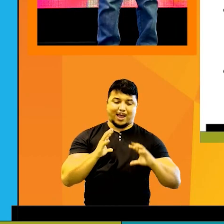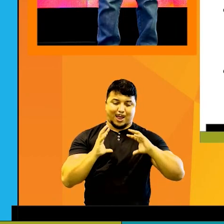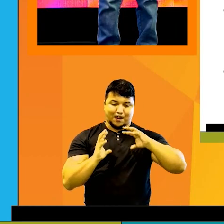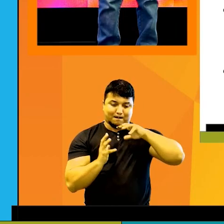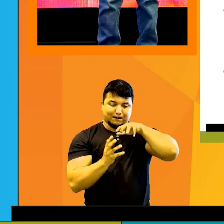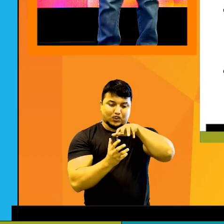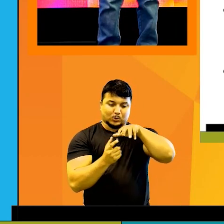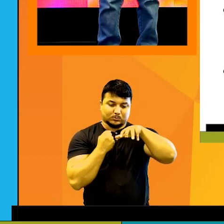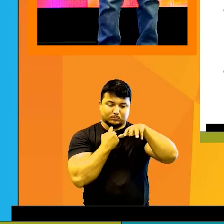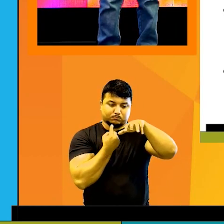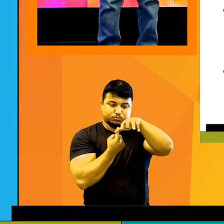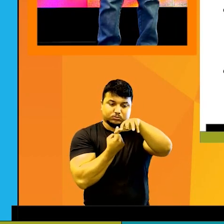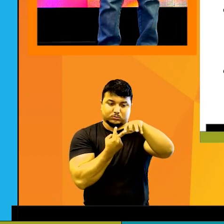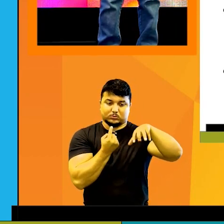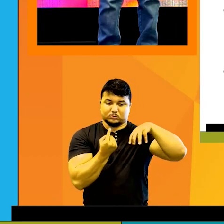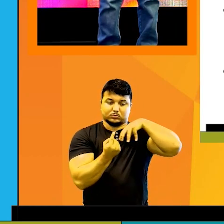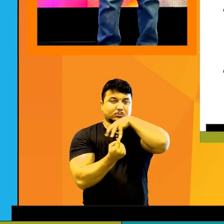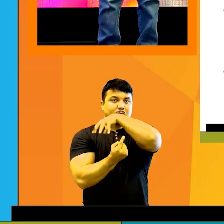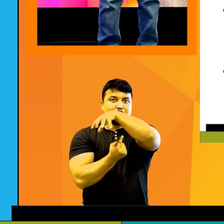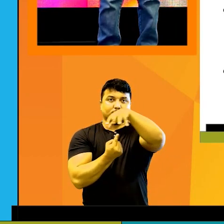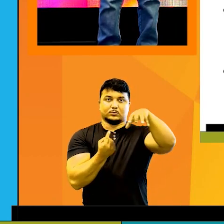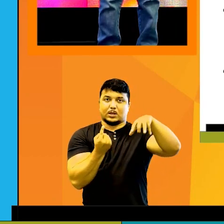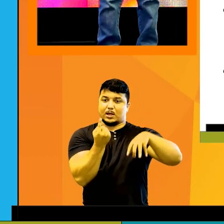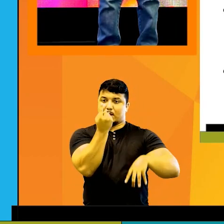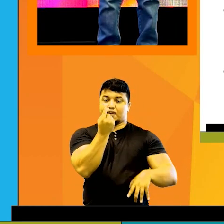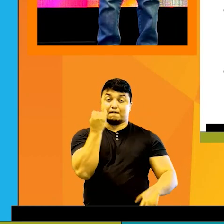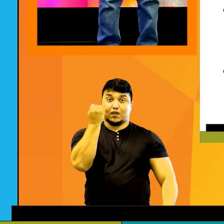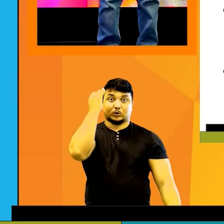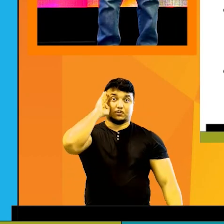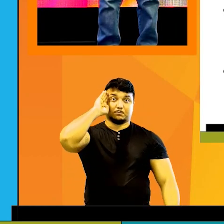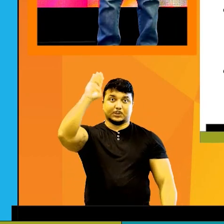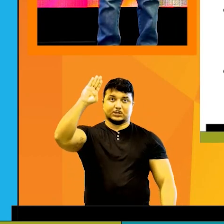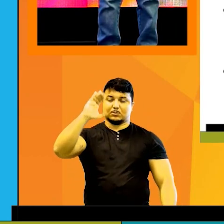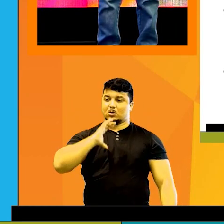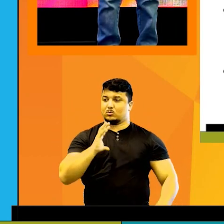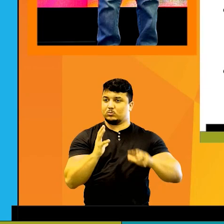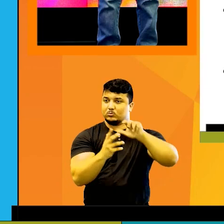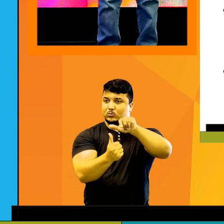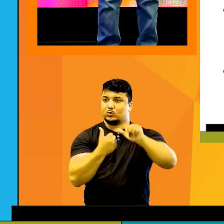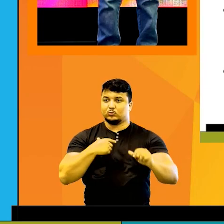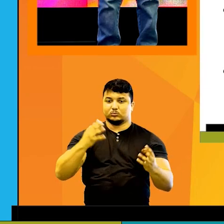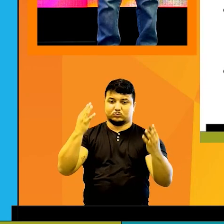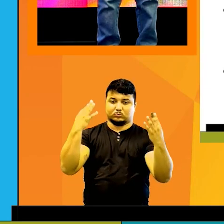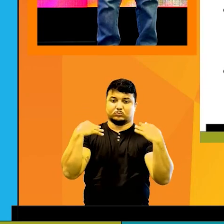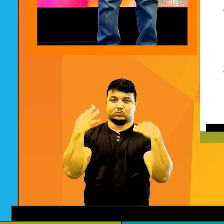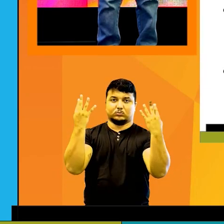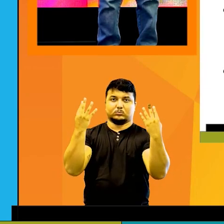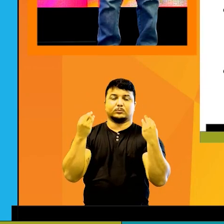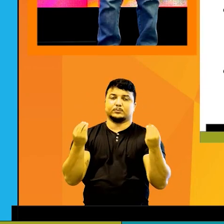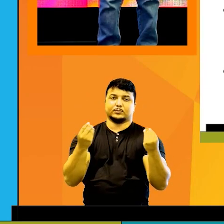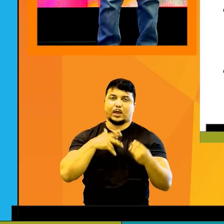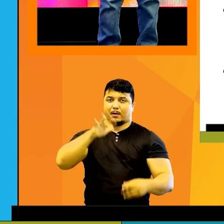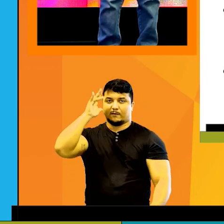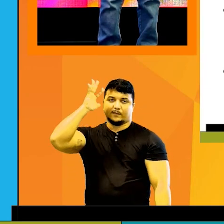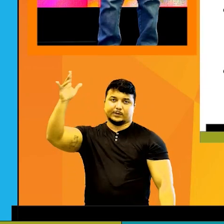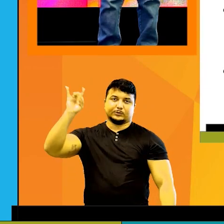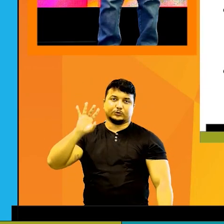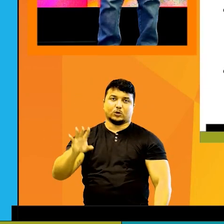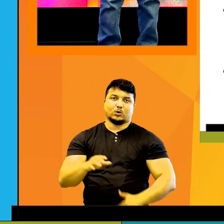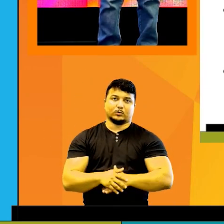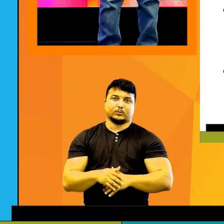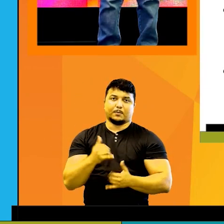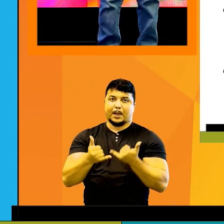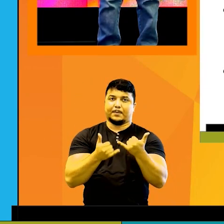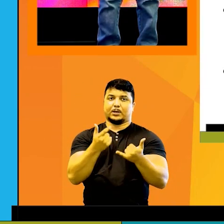torno de você, que você é a pessoa mais importante do mundo, que o mundo tem que estar a seus pés. Isso é fantasia, isso é